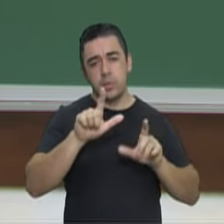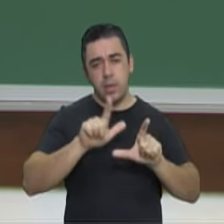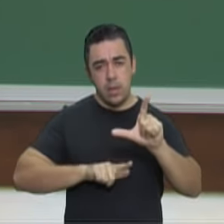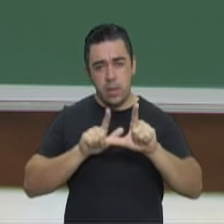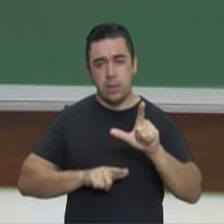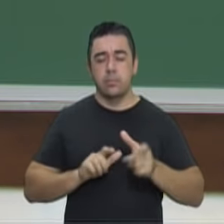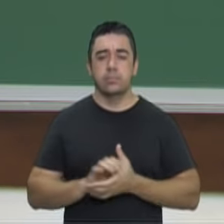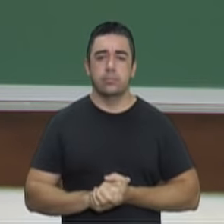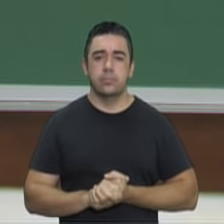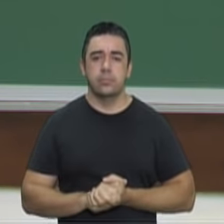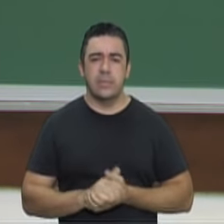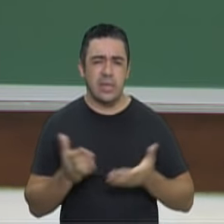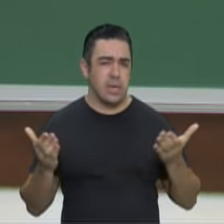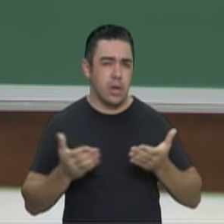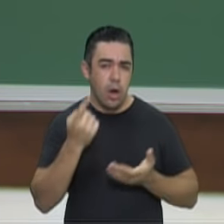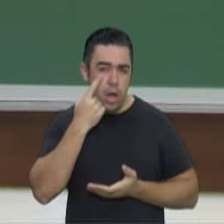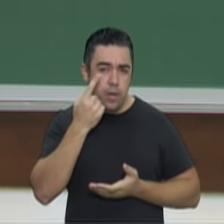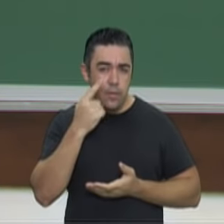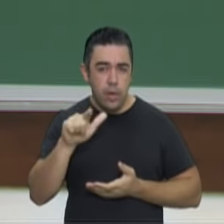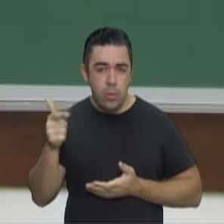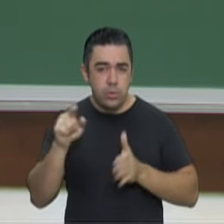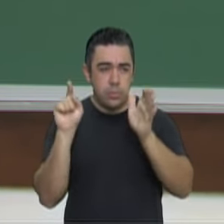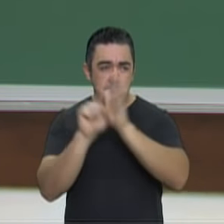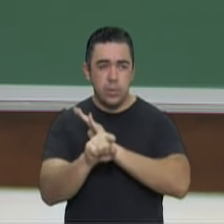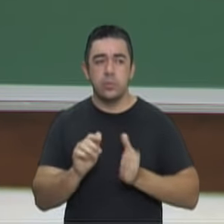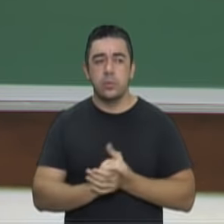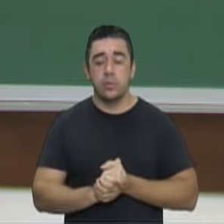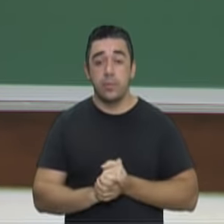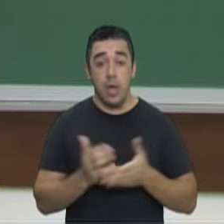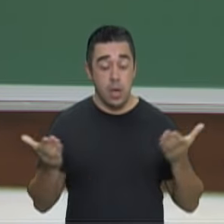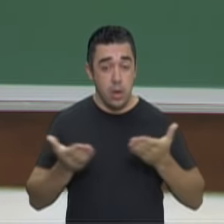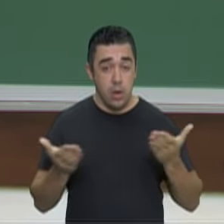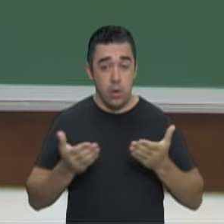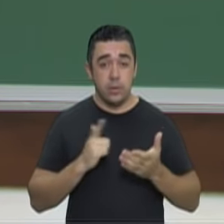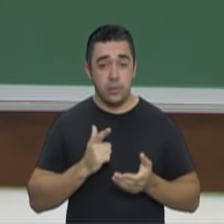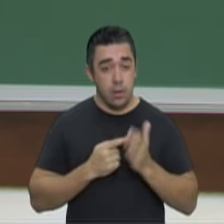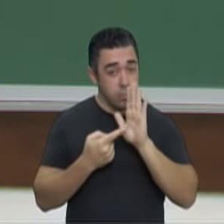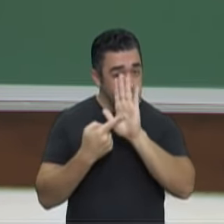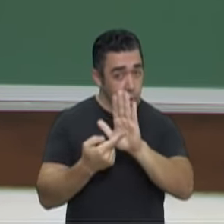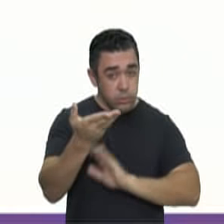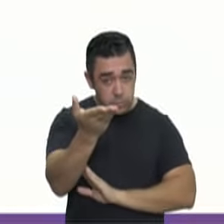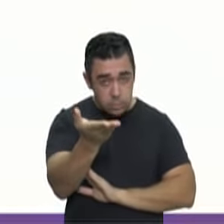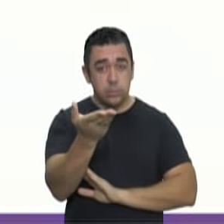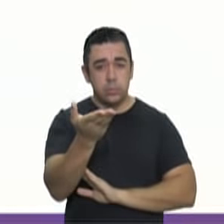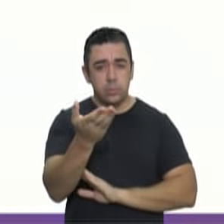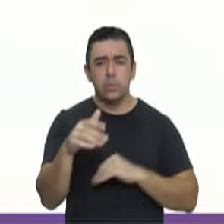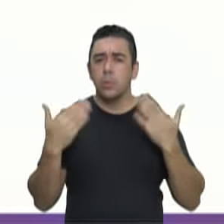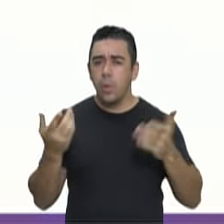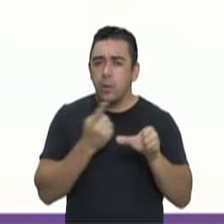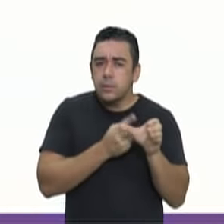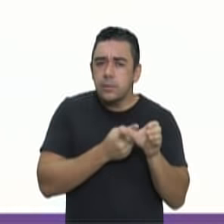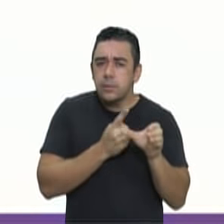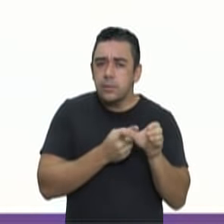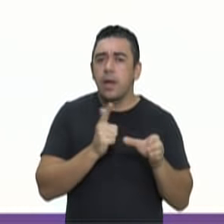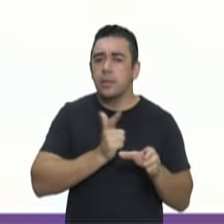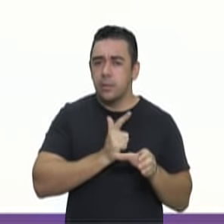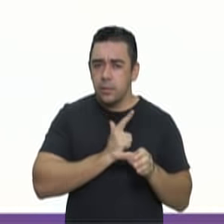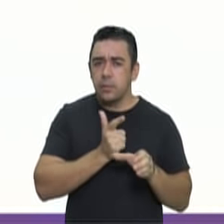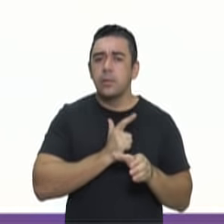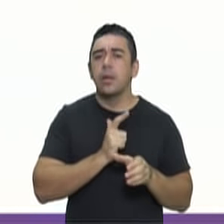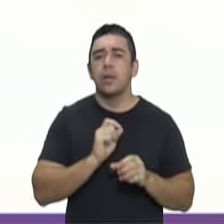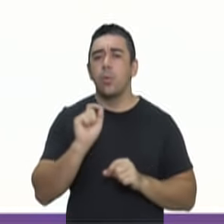distintas. Agora a gente vai para o nosso próximo quiz. Nosso próximo quiz está aí na tela para você. Qual das cidades a seguir